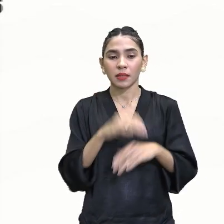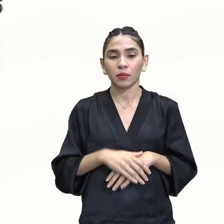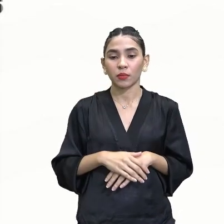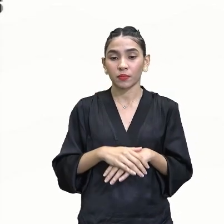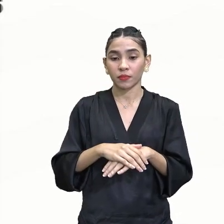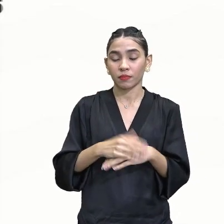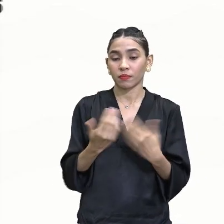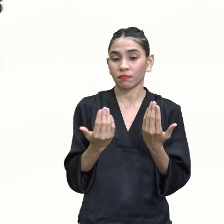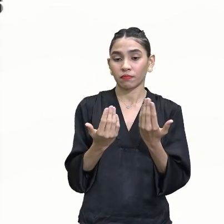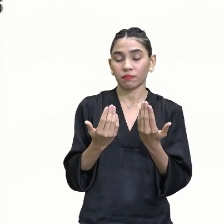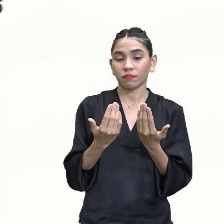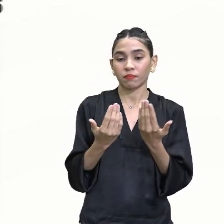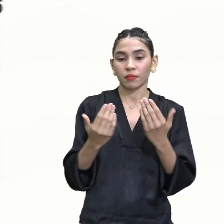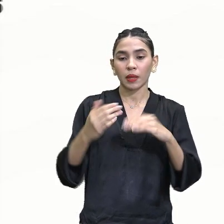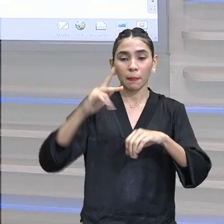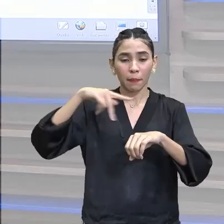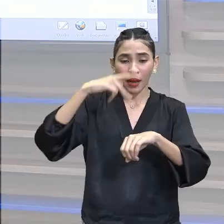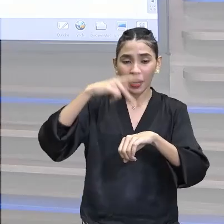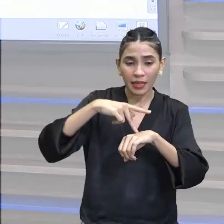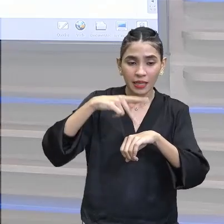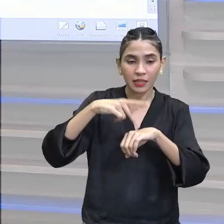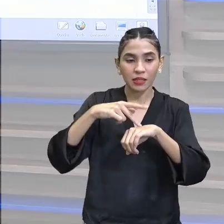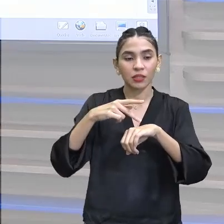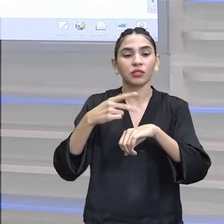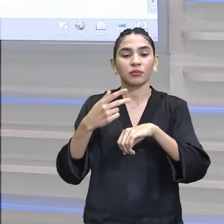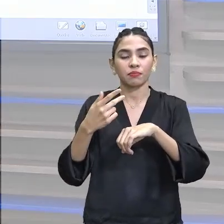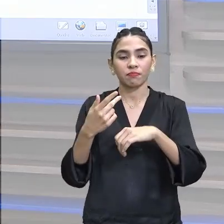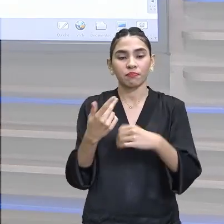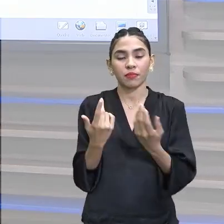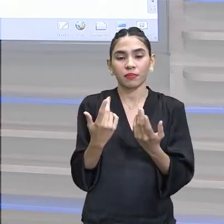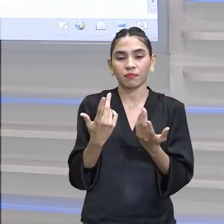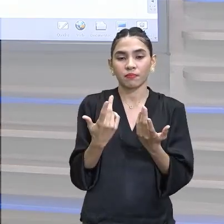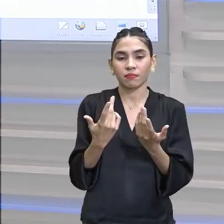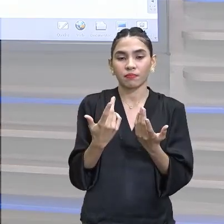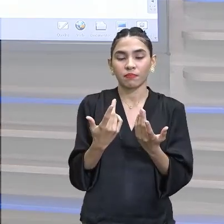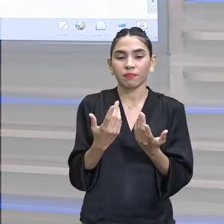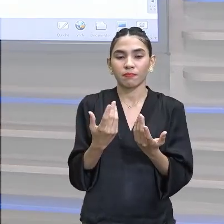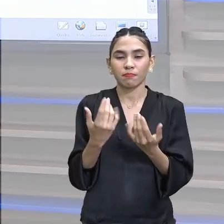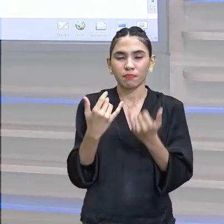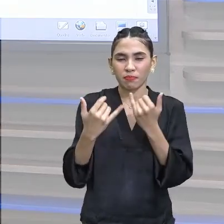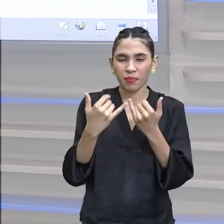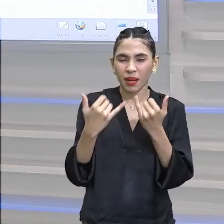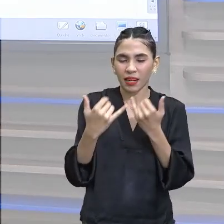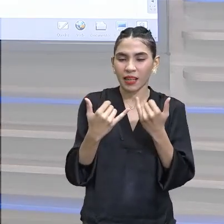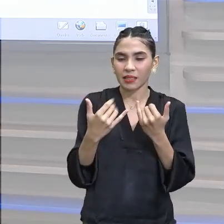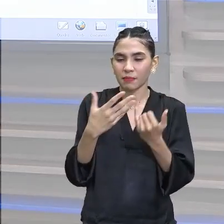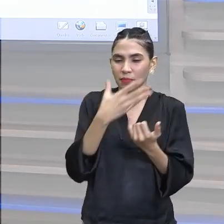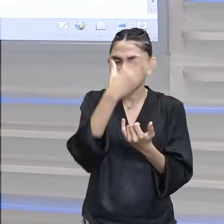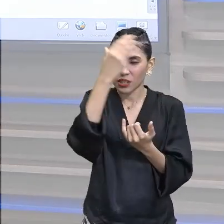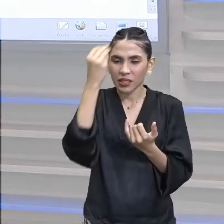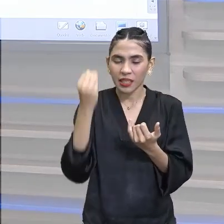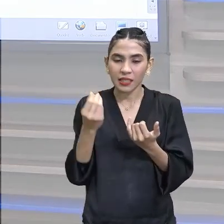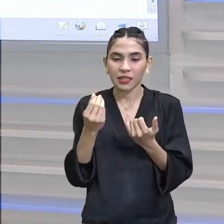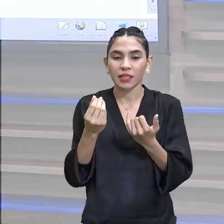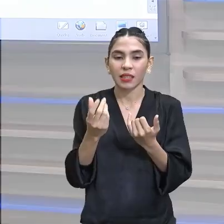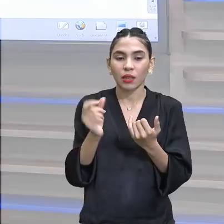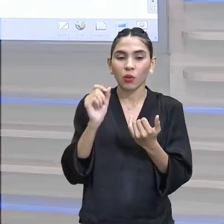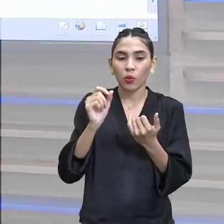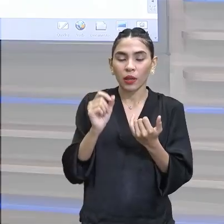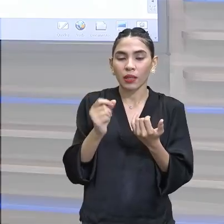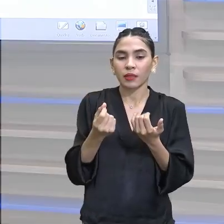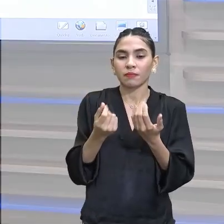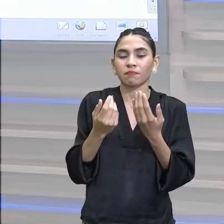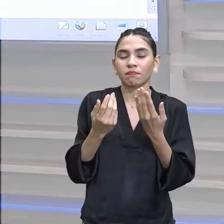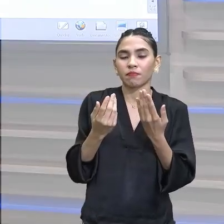nas sociedades ocidentais de maneira geral, a tendência a esquecer as raízes culturais do próprio país onde a gente vive,